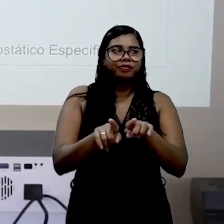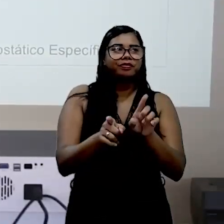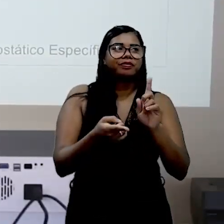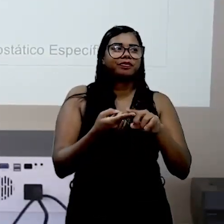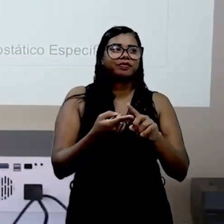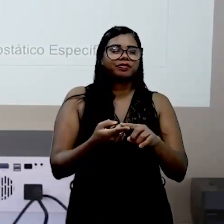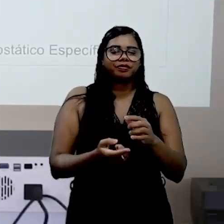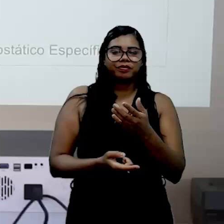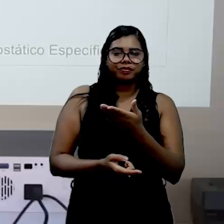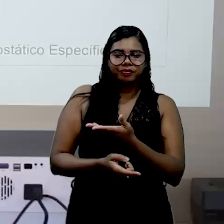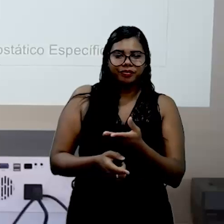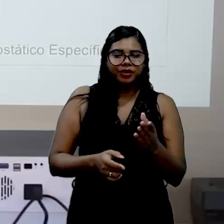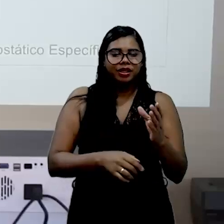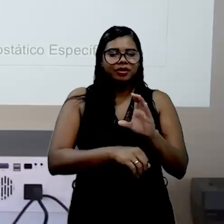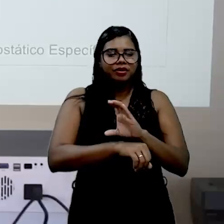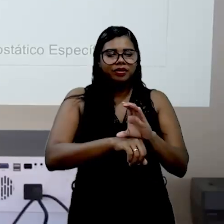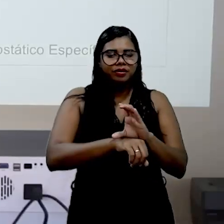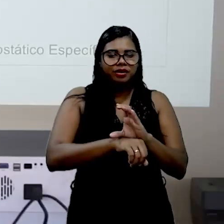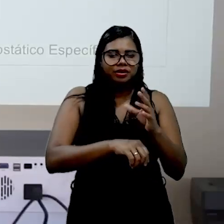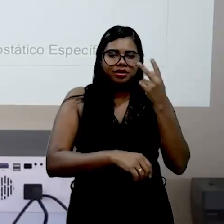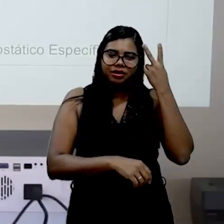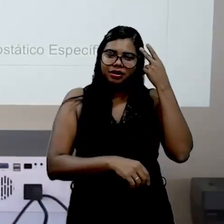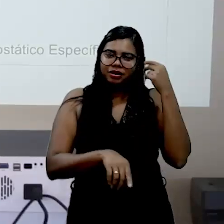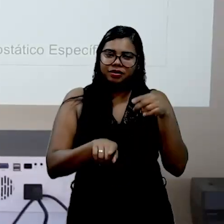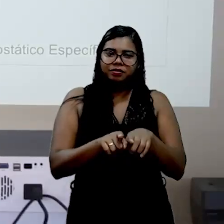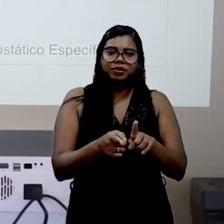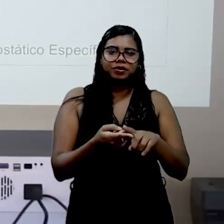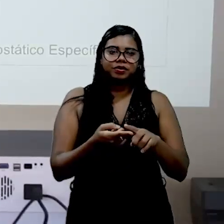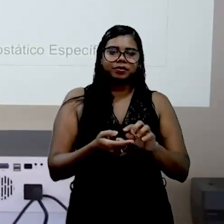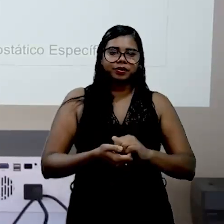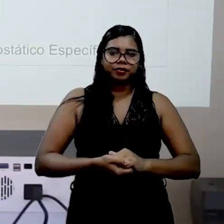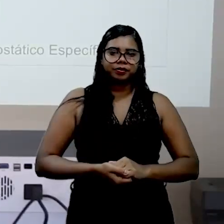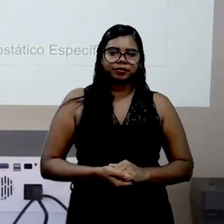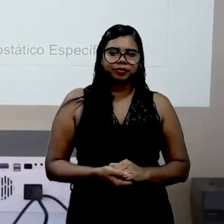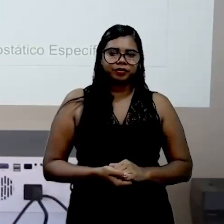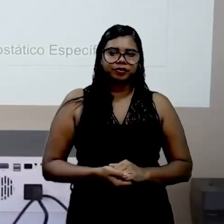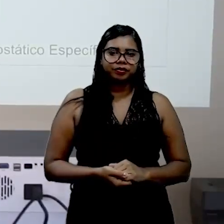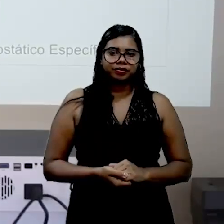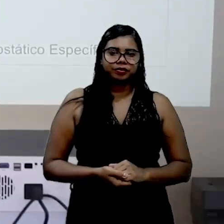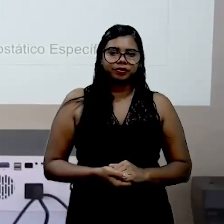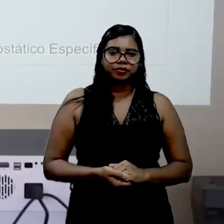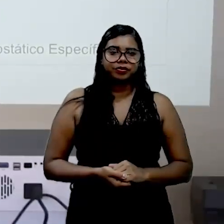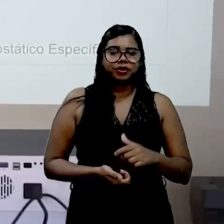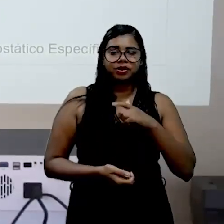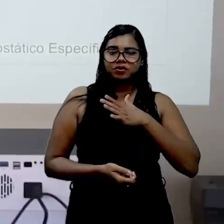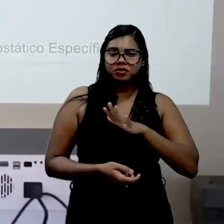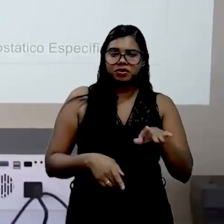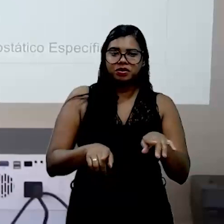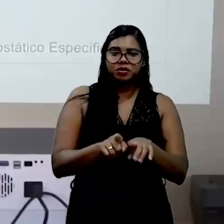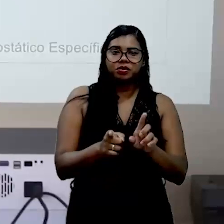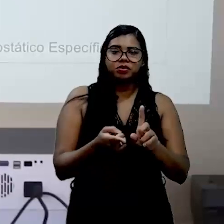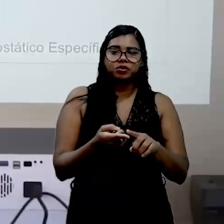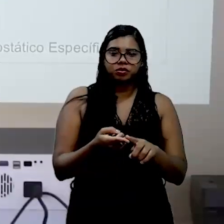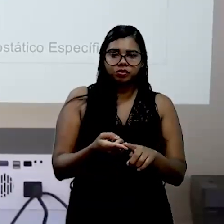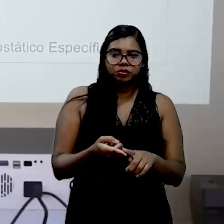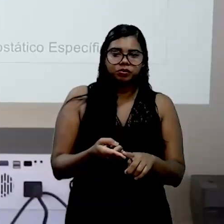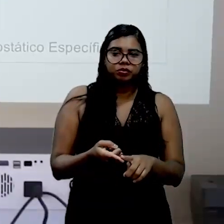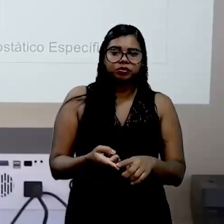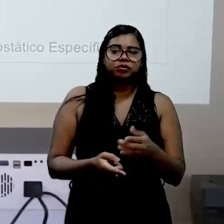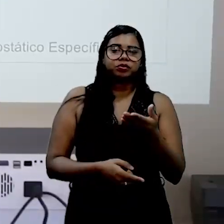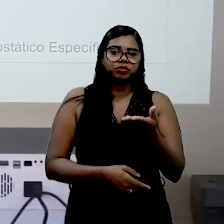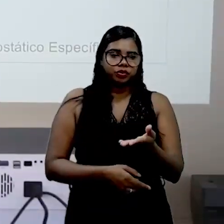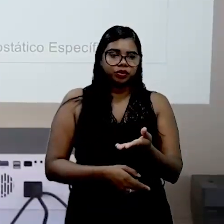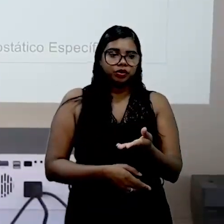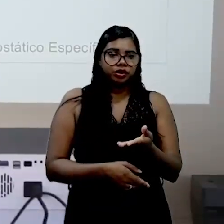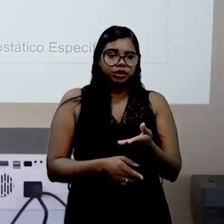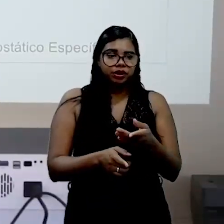volta e fica cinzazinho, normal, tá? Então você tem hiperecóico, que você detecta, hipoecóico, você detecta,